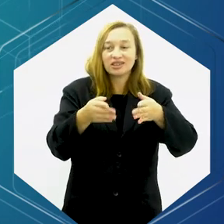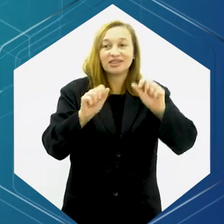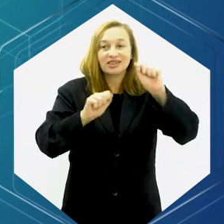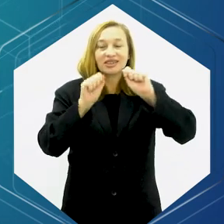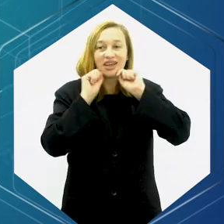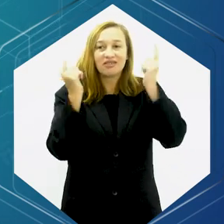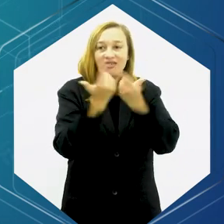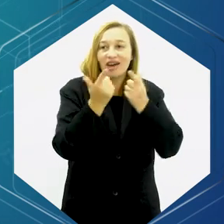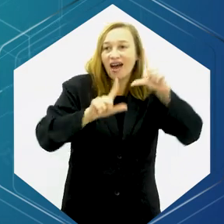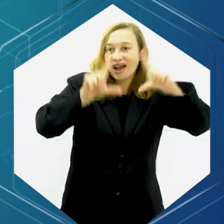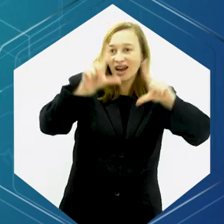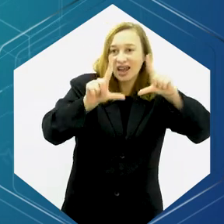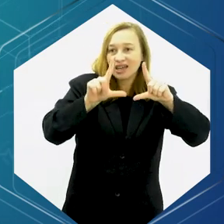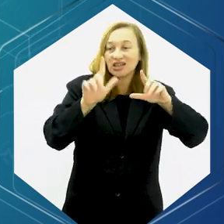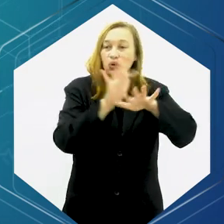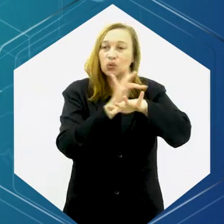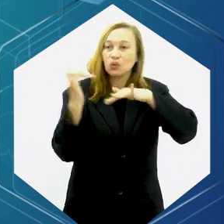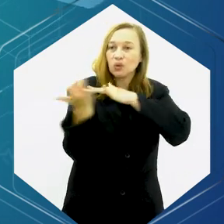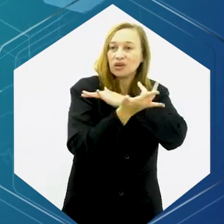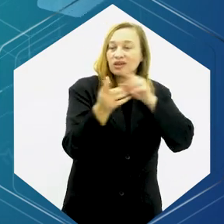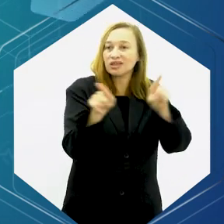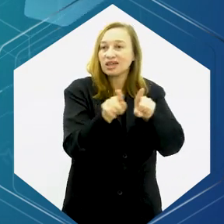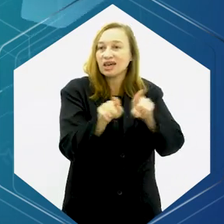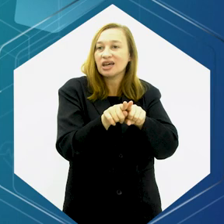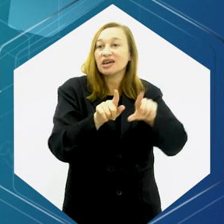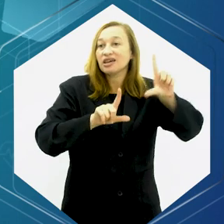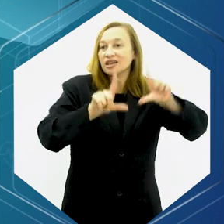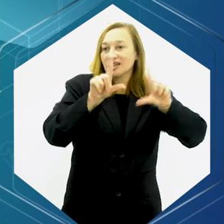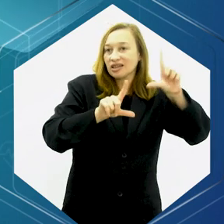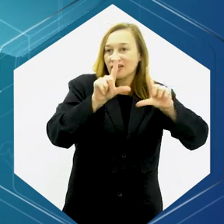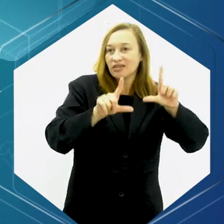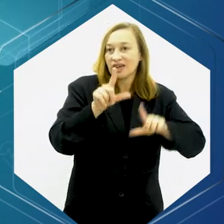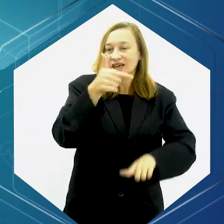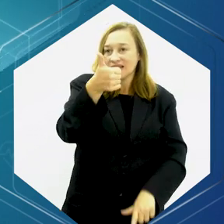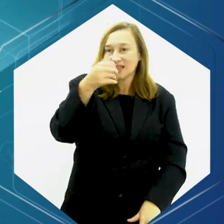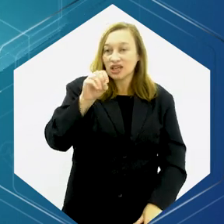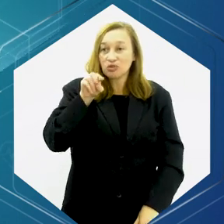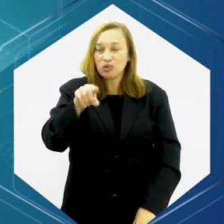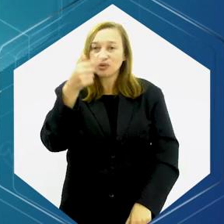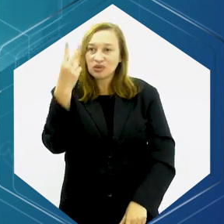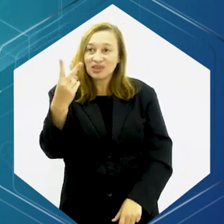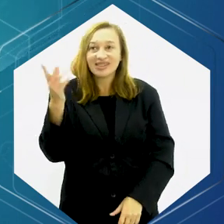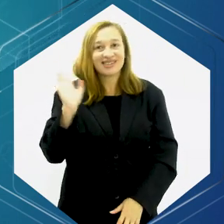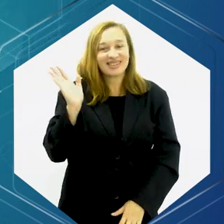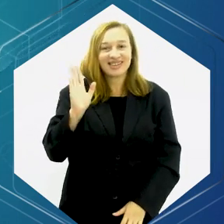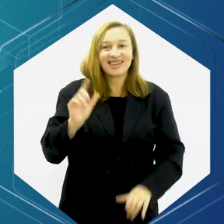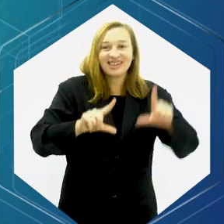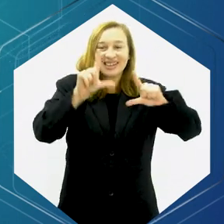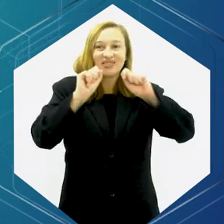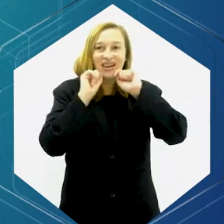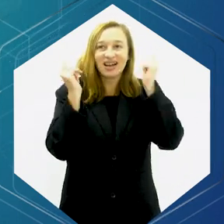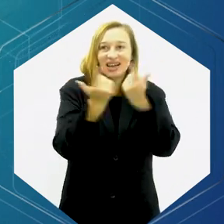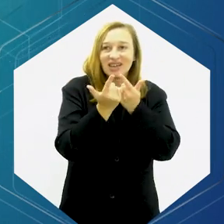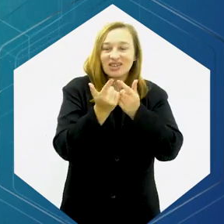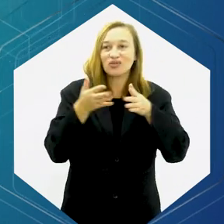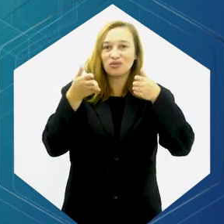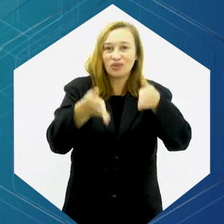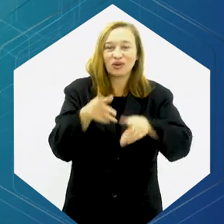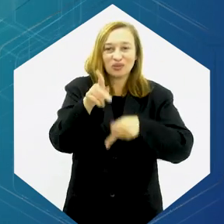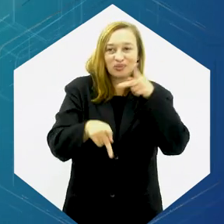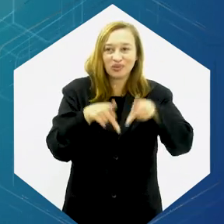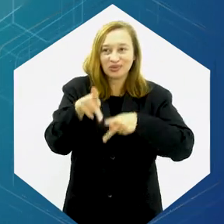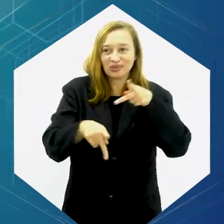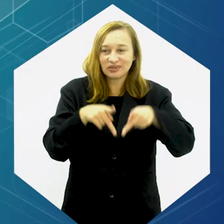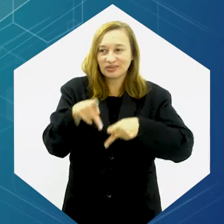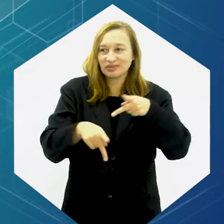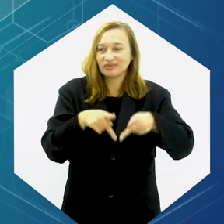da TV alerge também nas nossas redes sociais Lembrando que estamos no canal digital 10.2 na sua TV aberta até a próxima